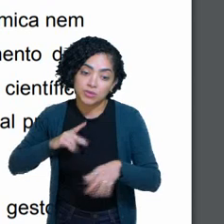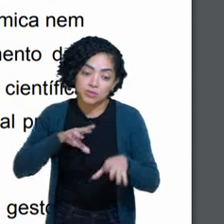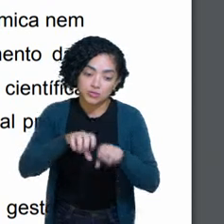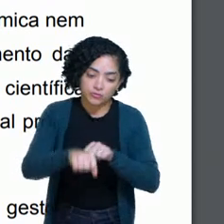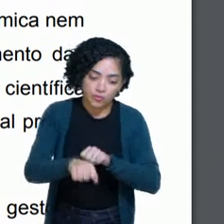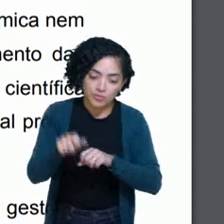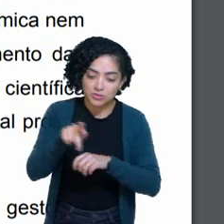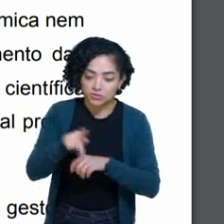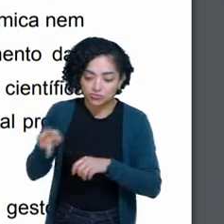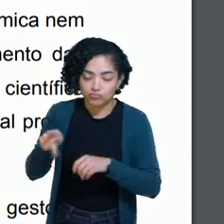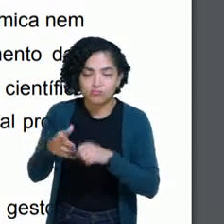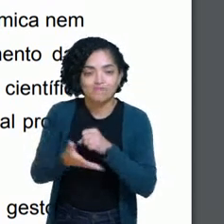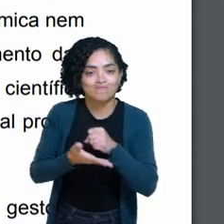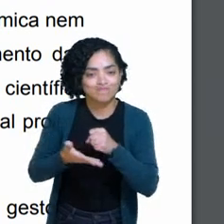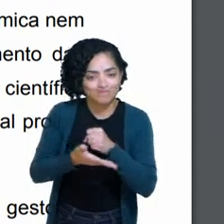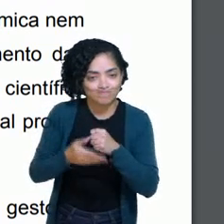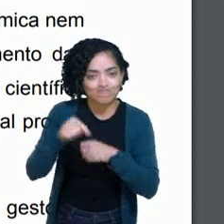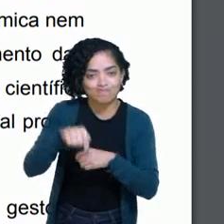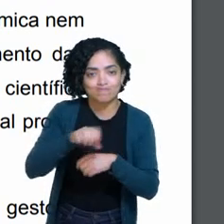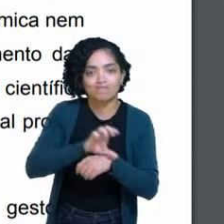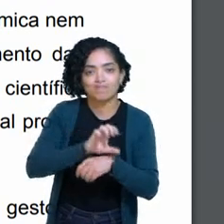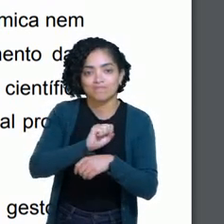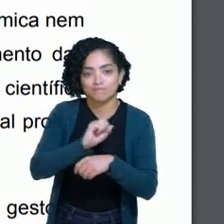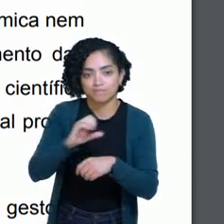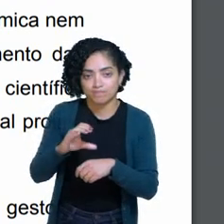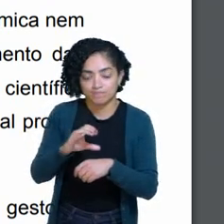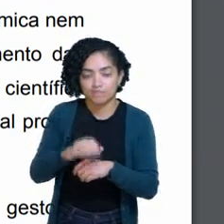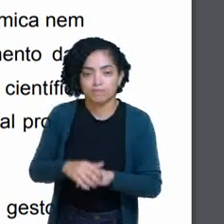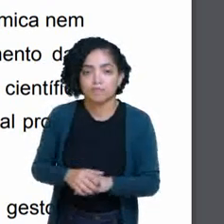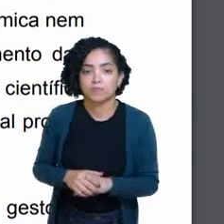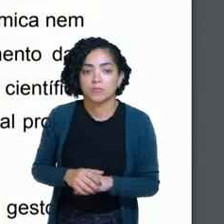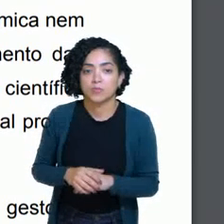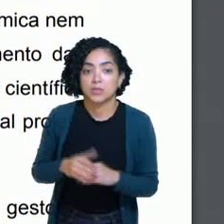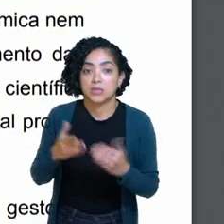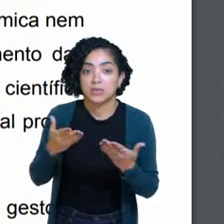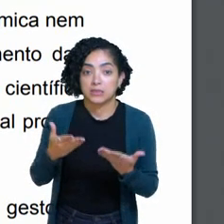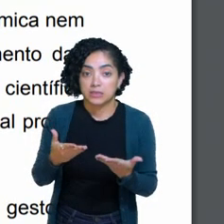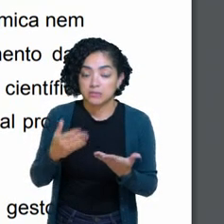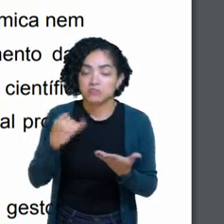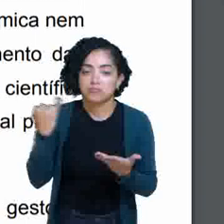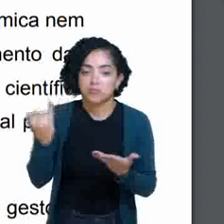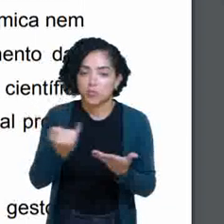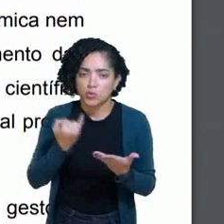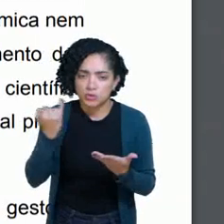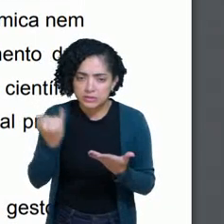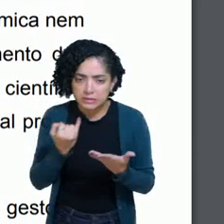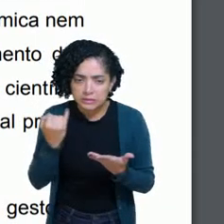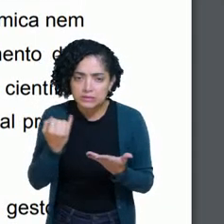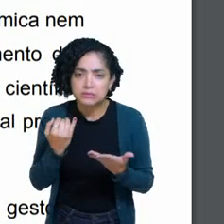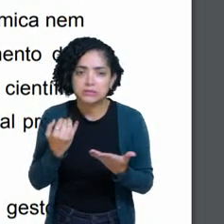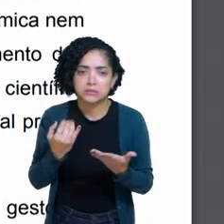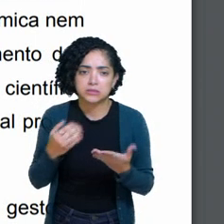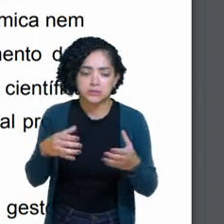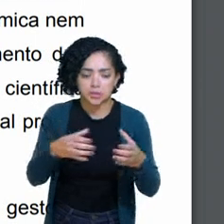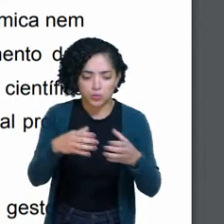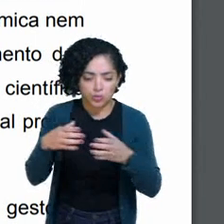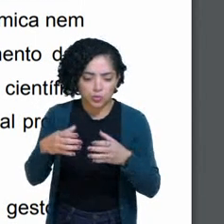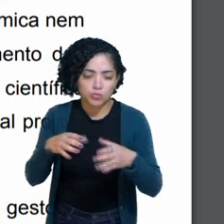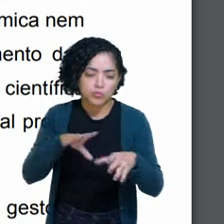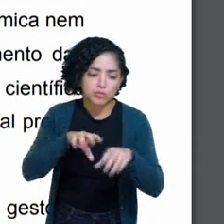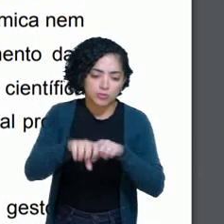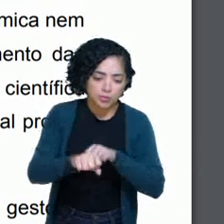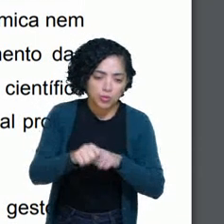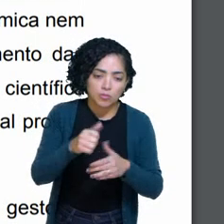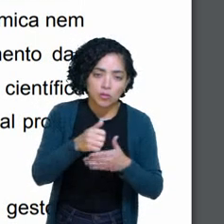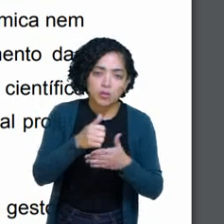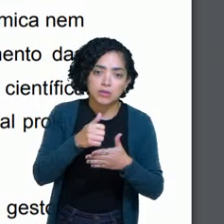Educação Básica em Santa Catarina em nosso estado existem importantes instituições formadoras mantidas pelo